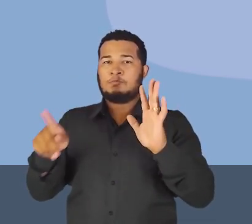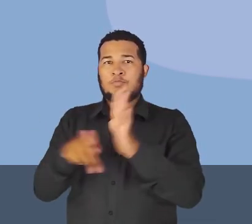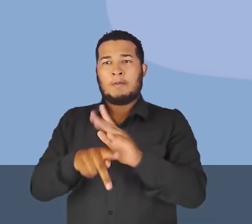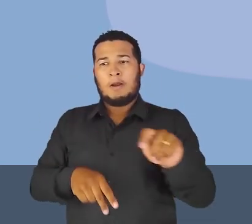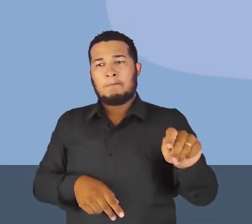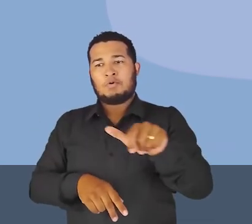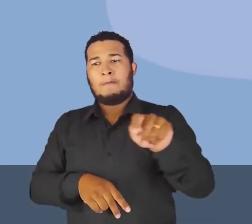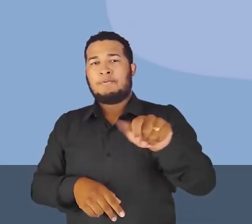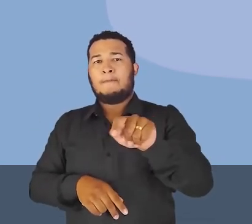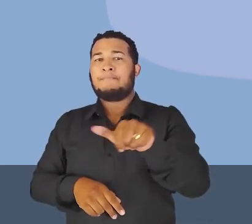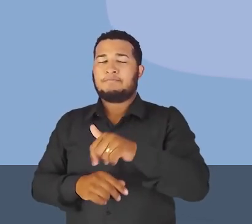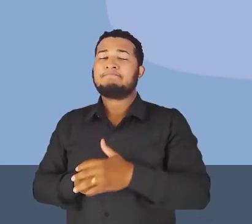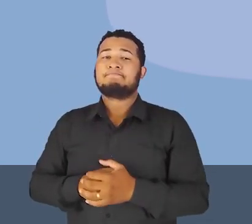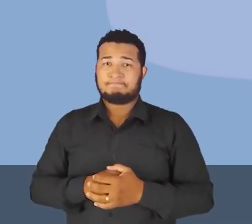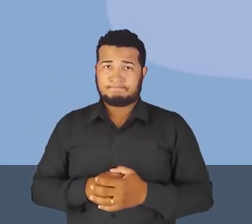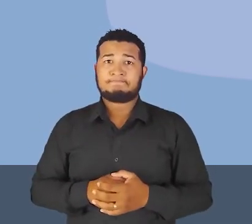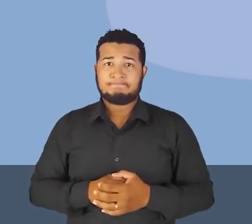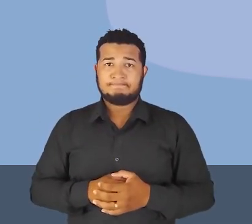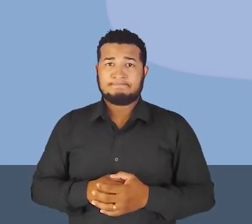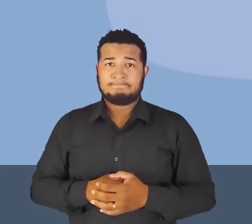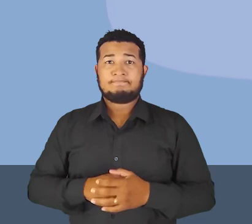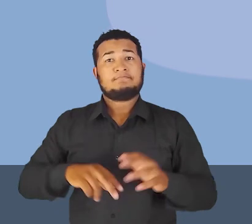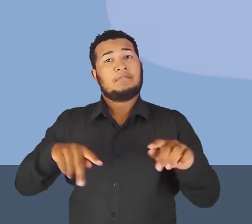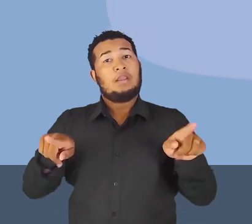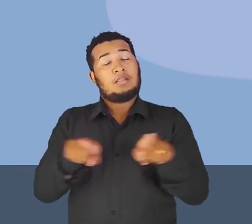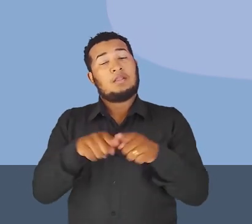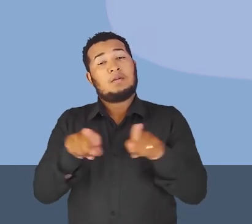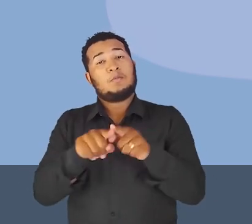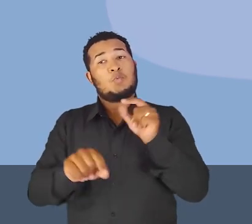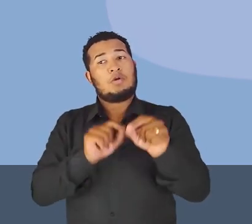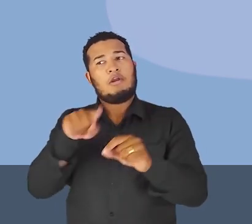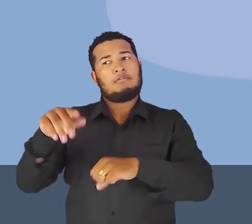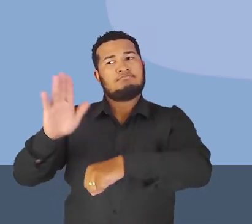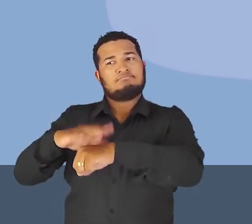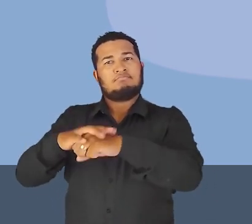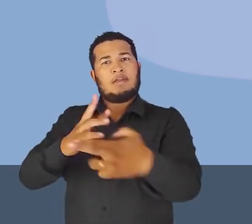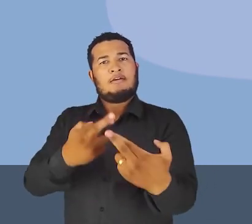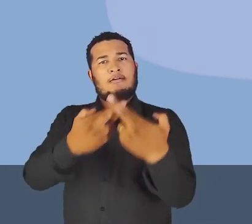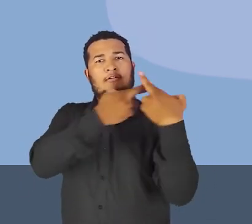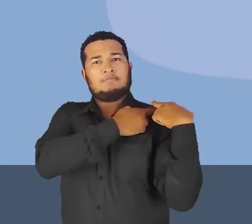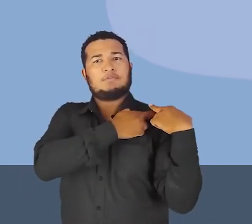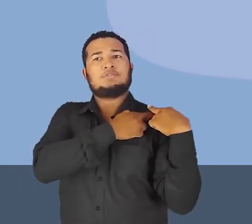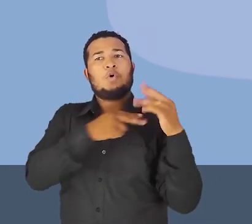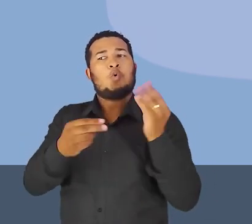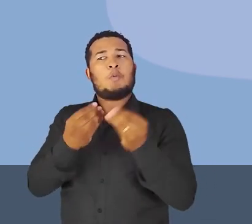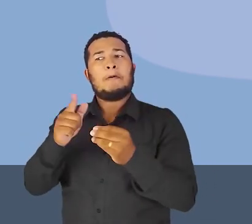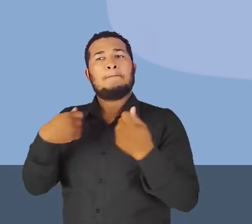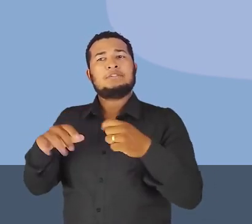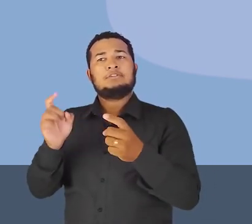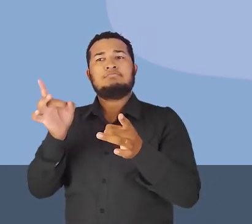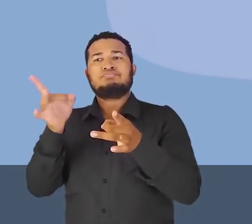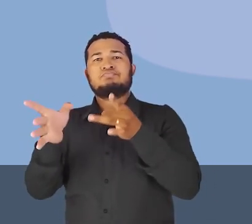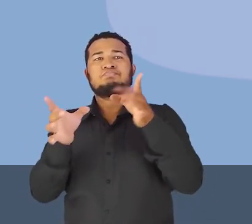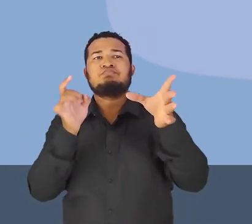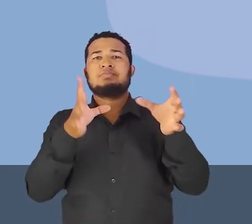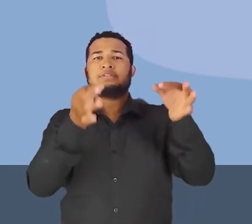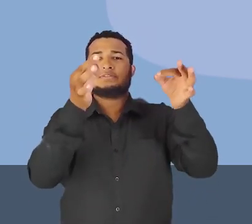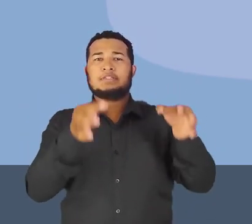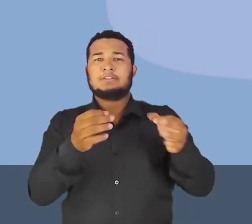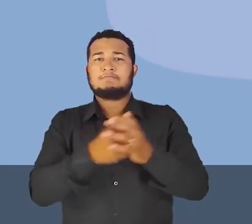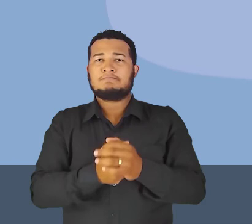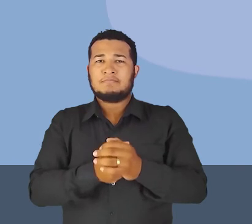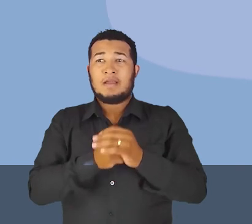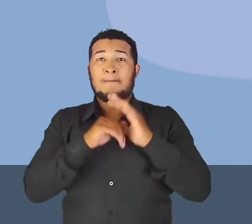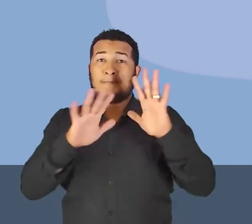as pilhas após a utilização e devem ser, então, responsáveis pela sua devida destinação. Só que a gente sabe